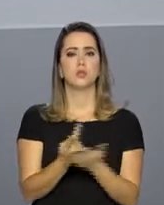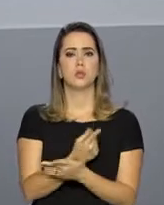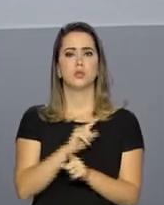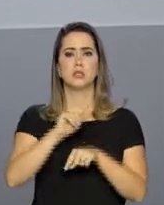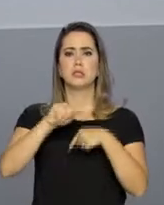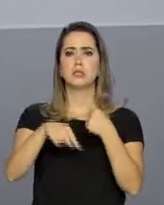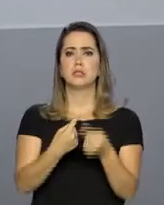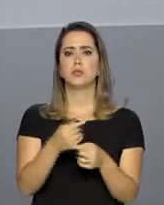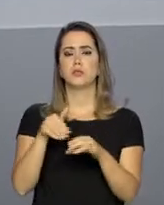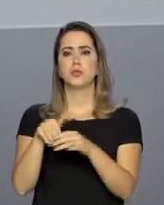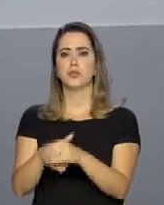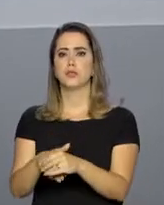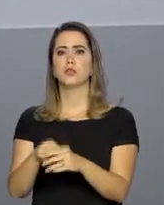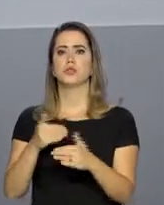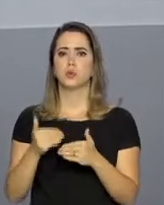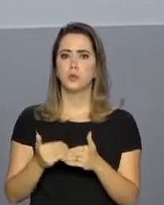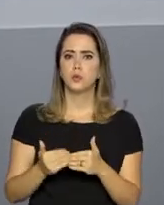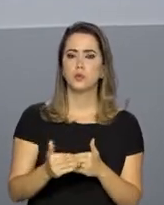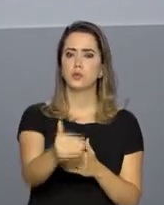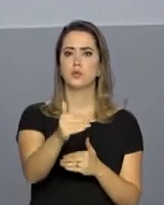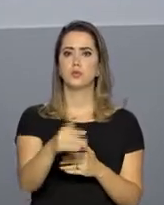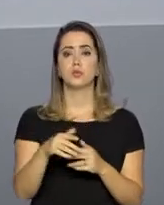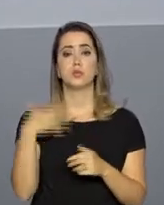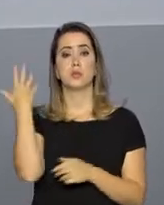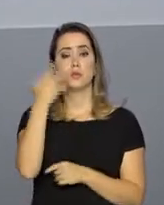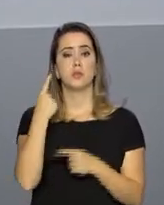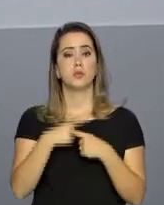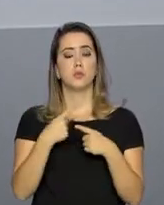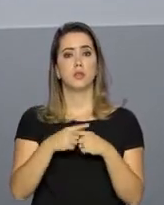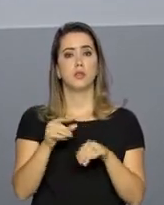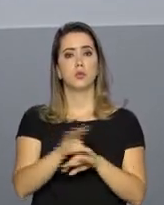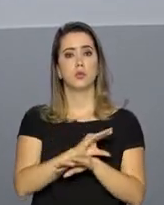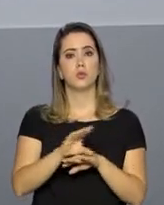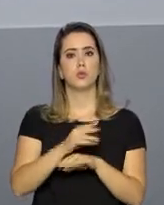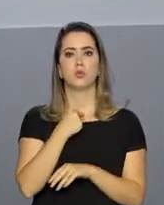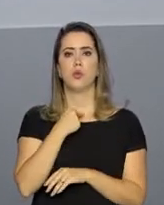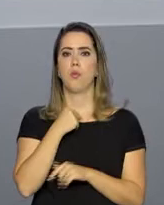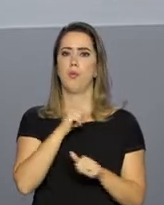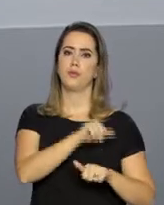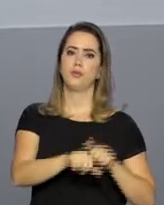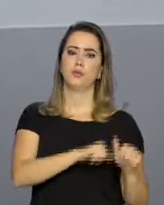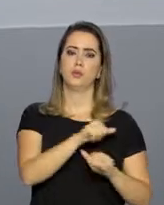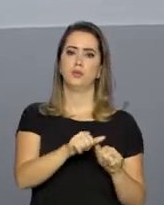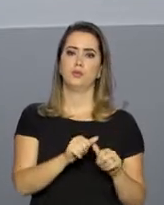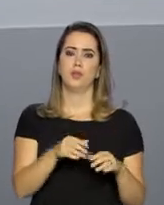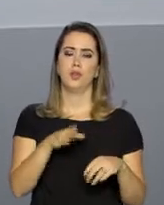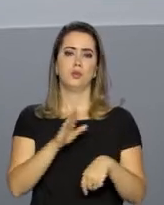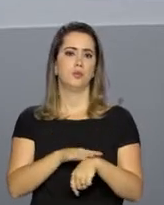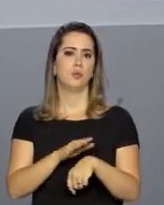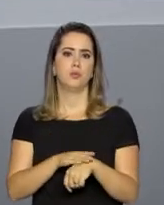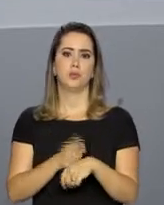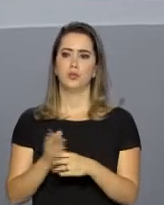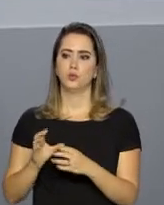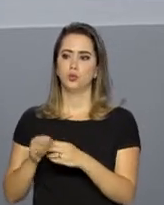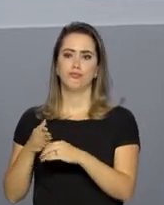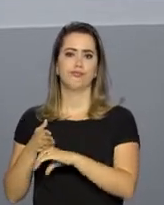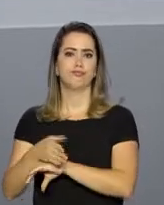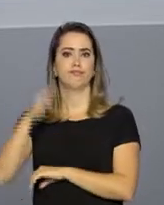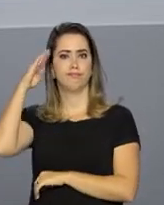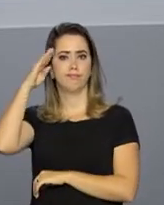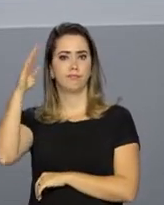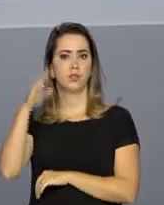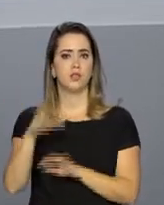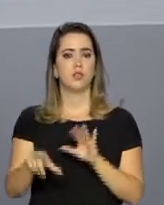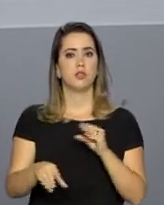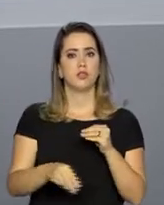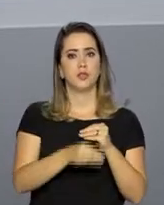a intervenção continua a medida se explica porque a constituição não pode ser alterada durante uma intervenção ea reforma da